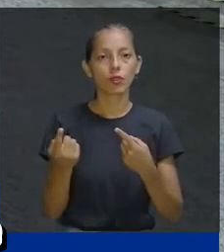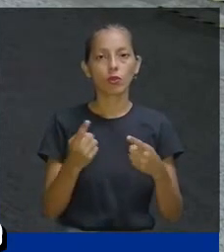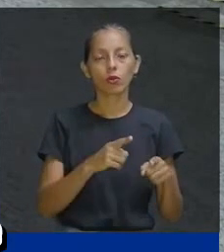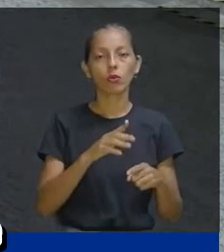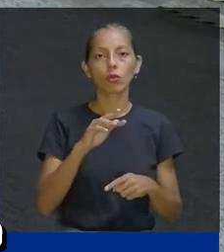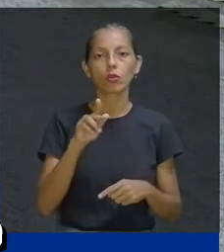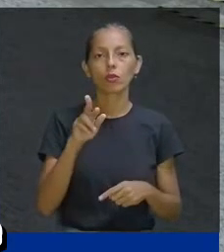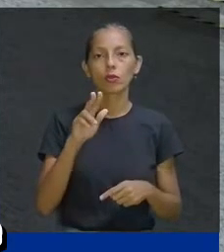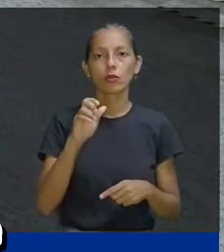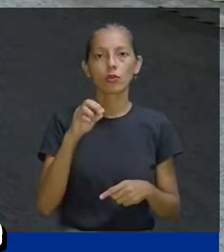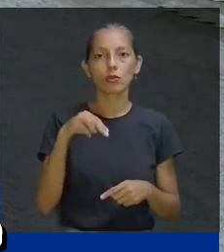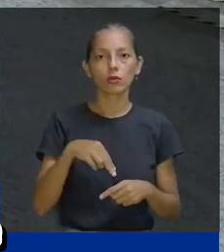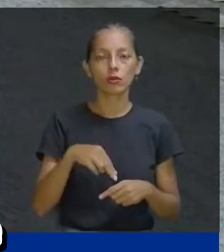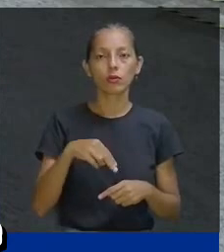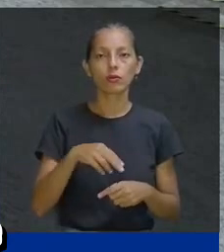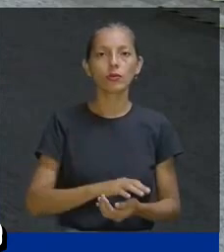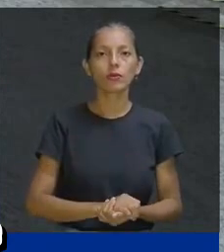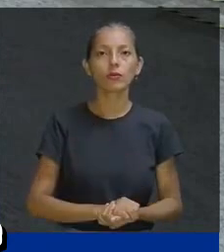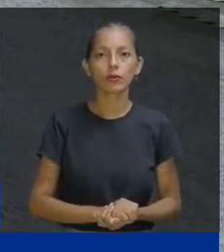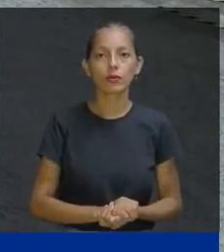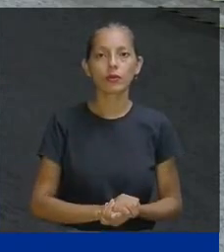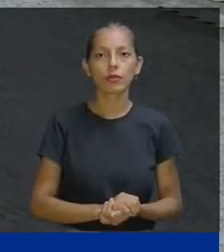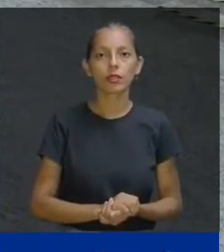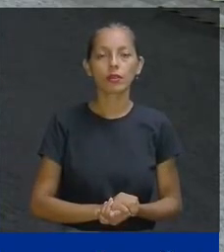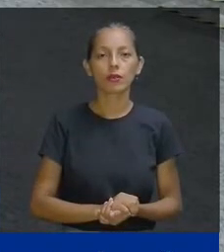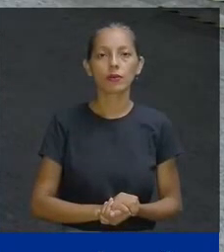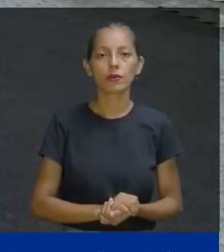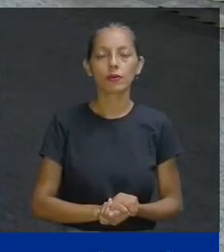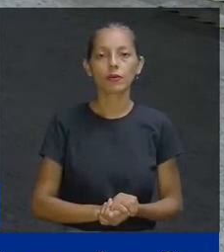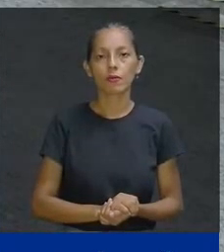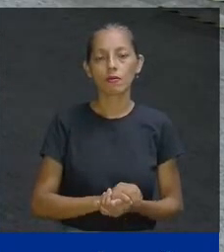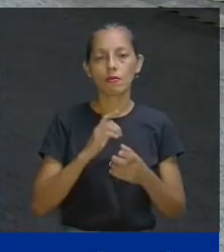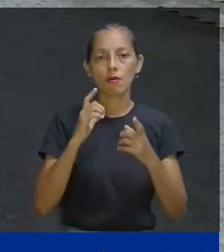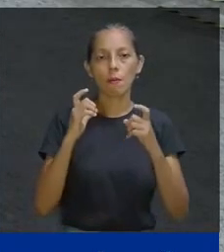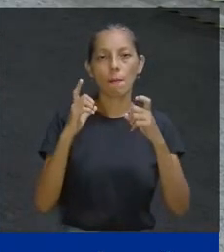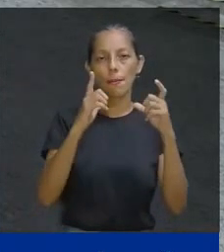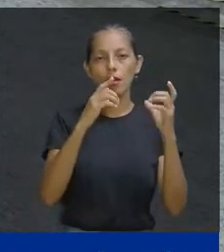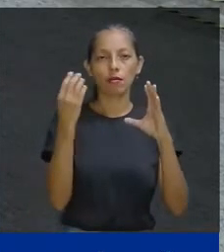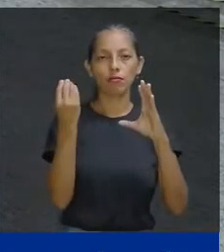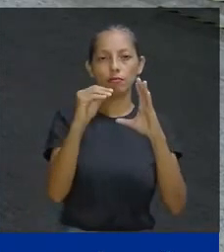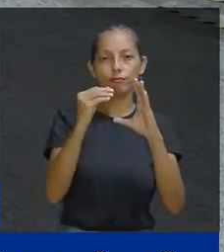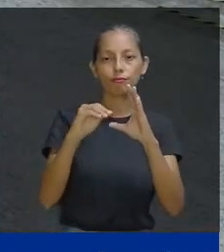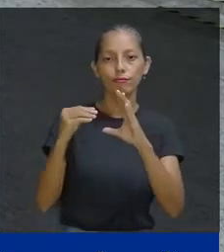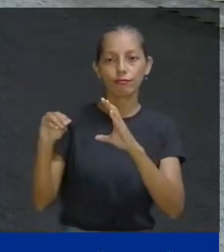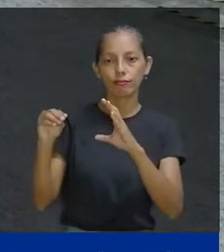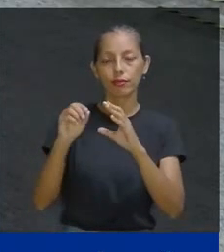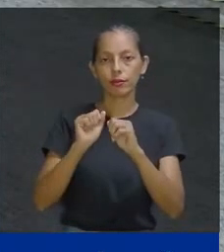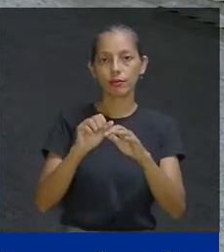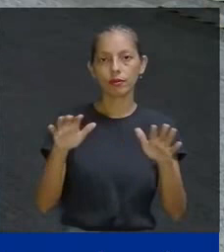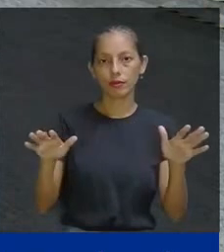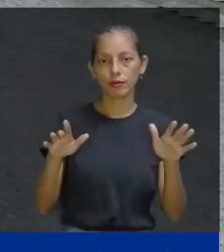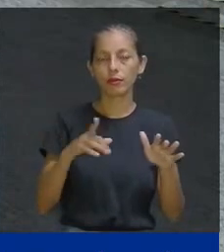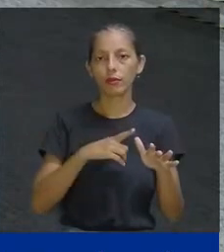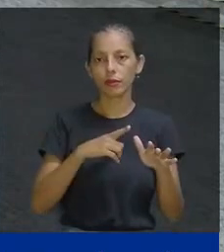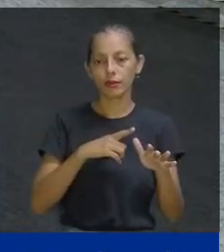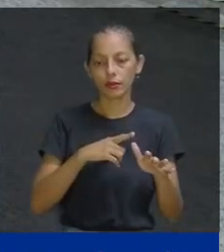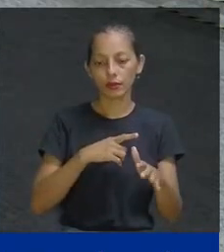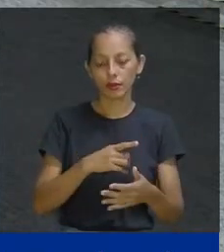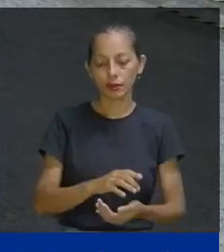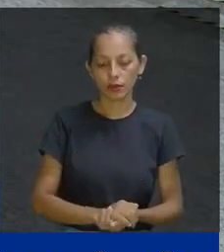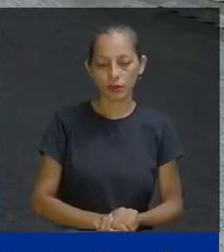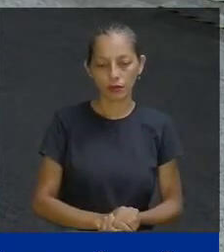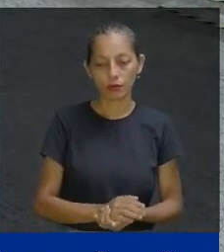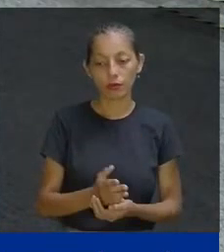e comprometimento da imagem pública deles. Afirmou ainda que, em encontro com o recorrente, o